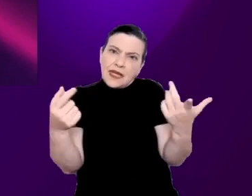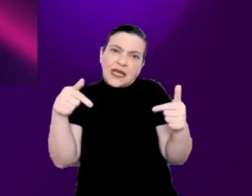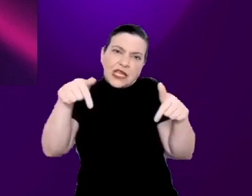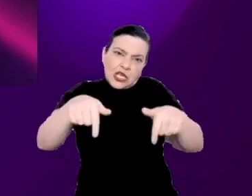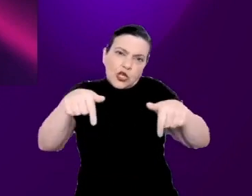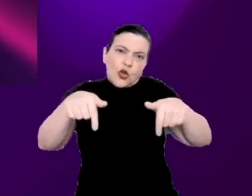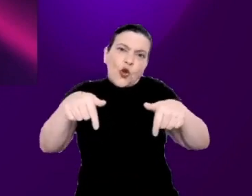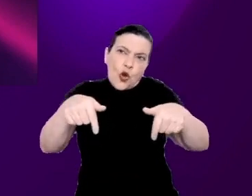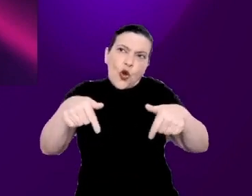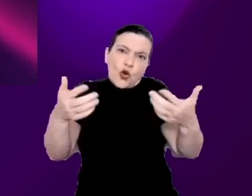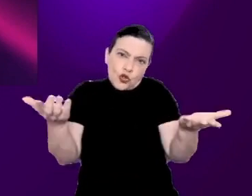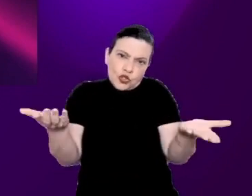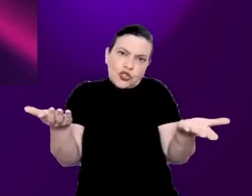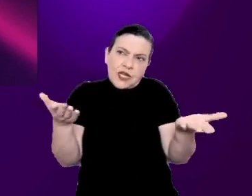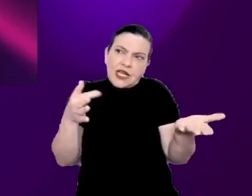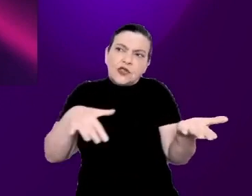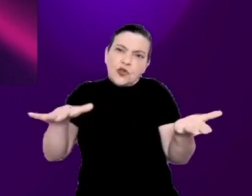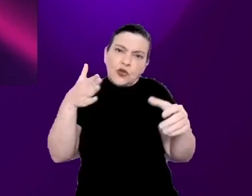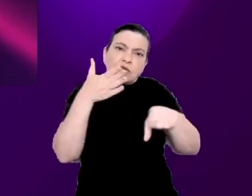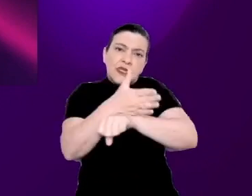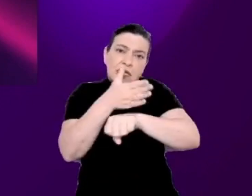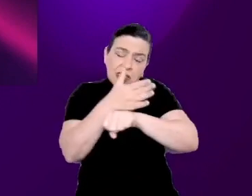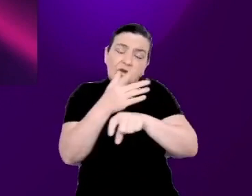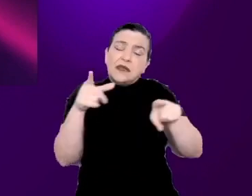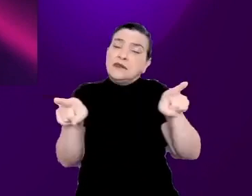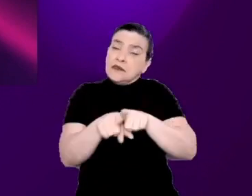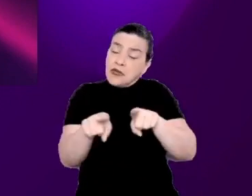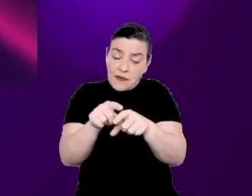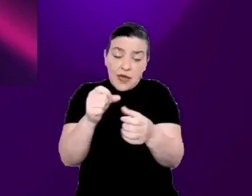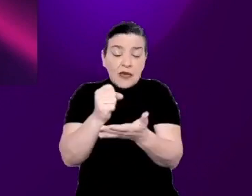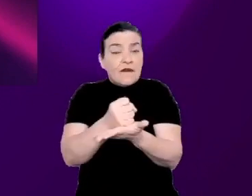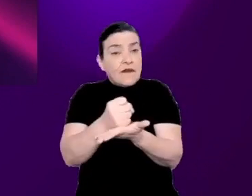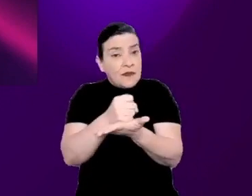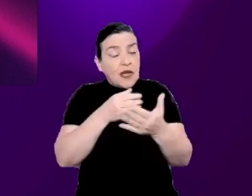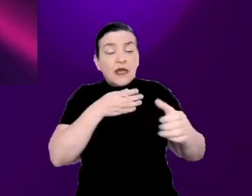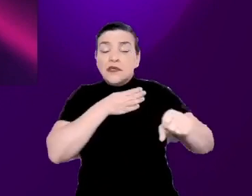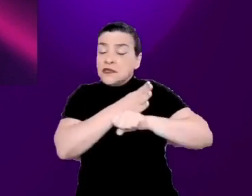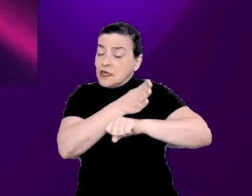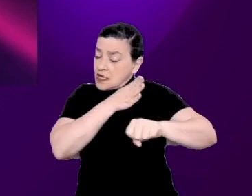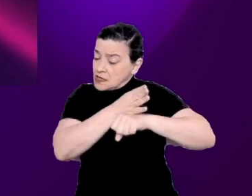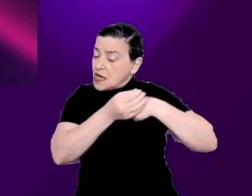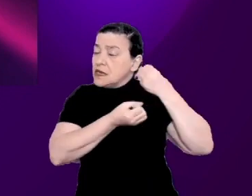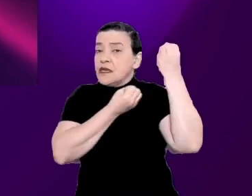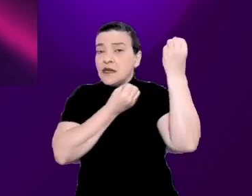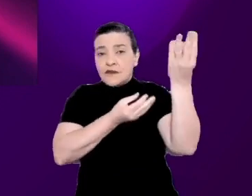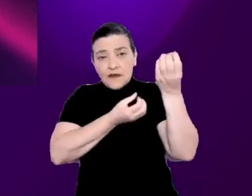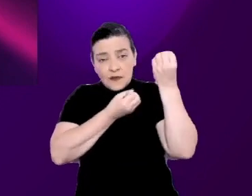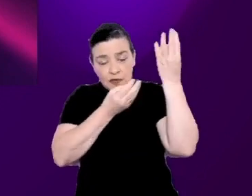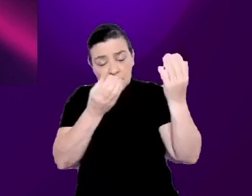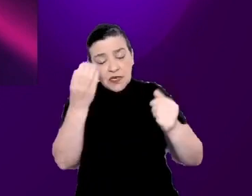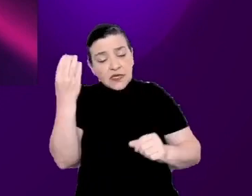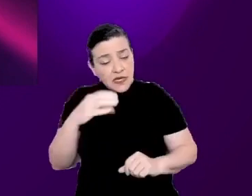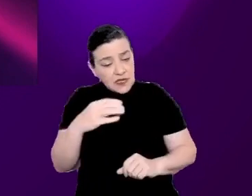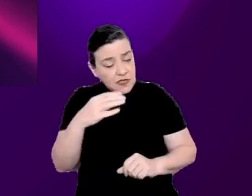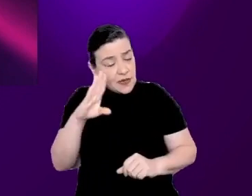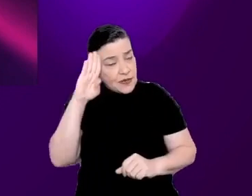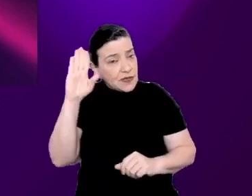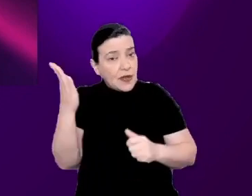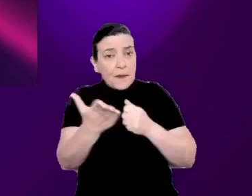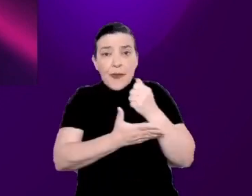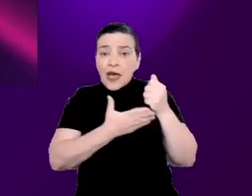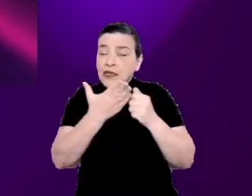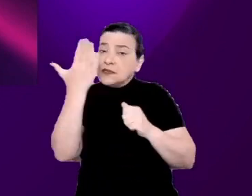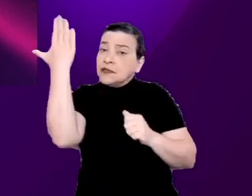ter acesso, que os próprios farmacêuticos pudessem ter acesso a essas informações científicas baseadas em